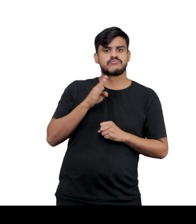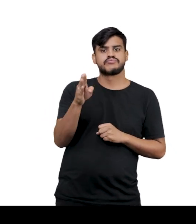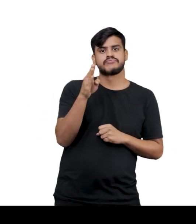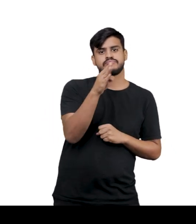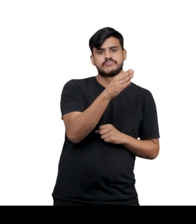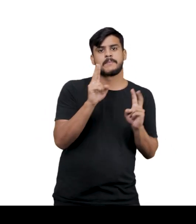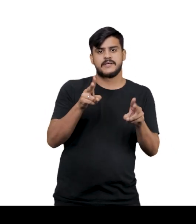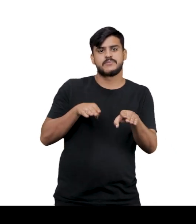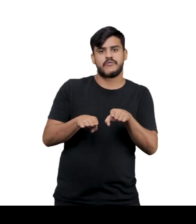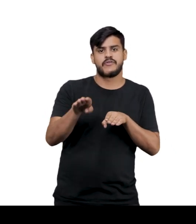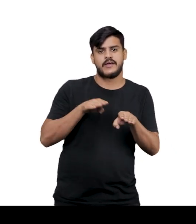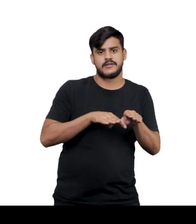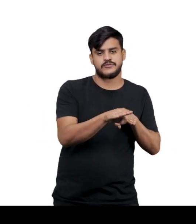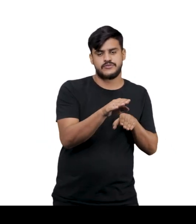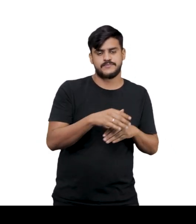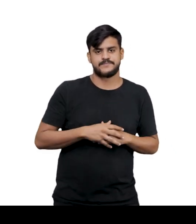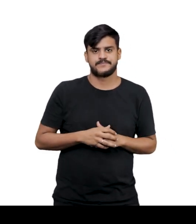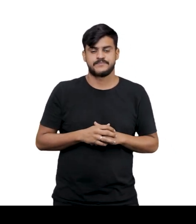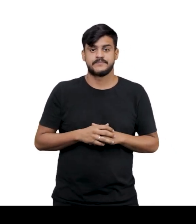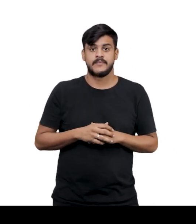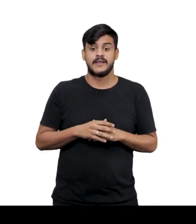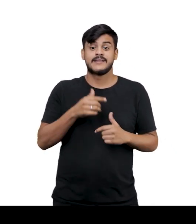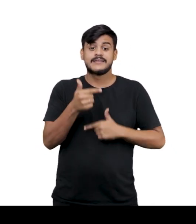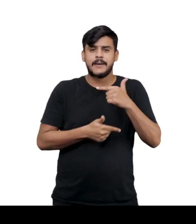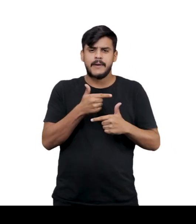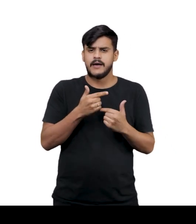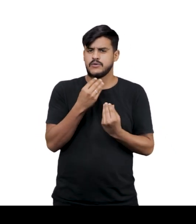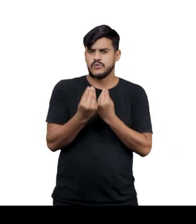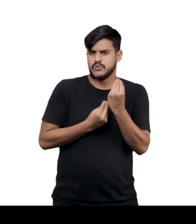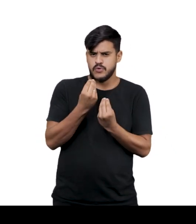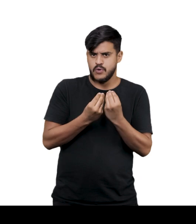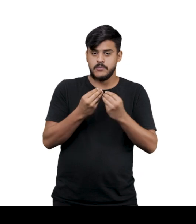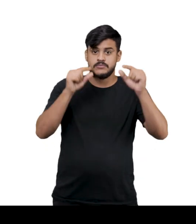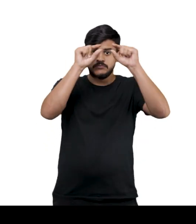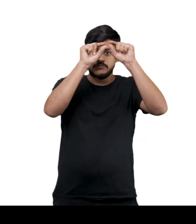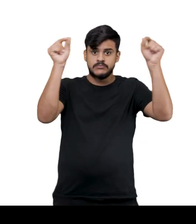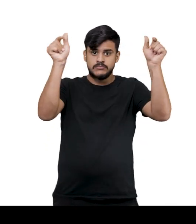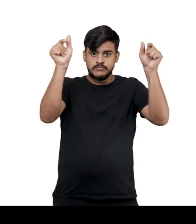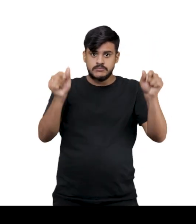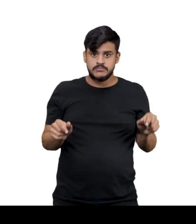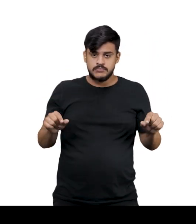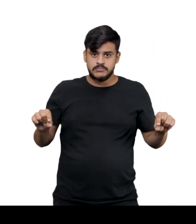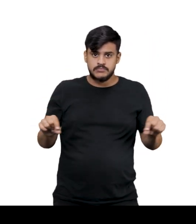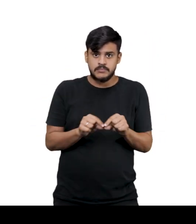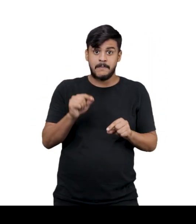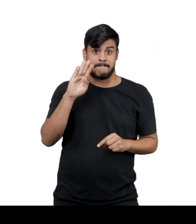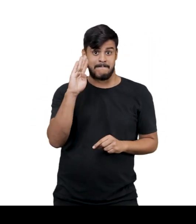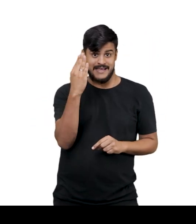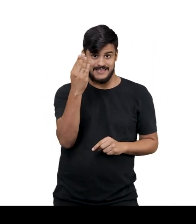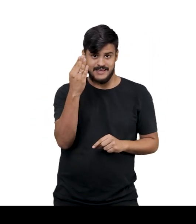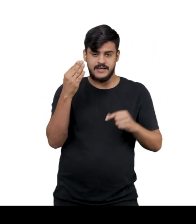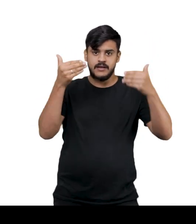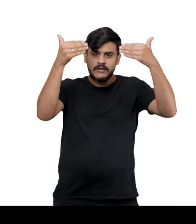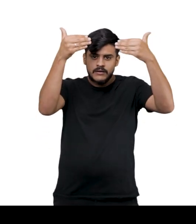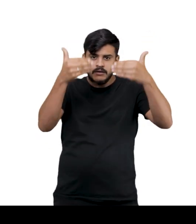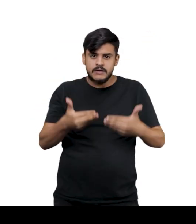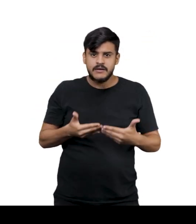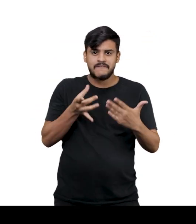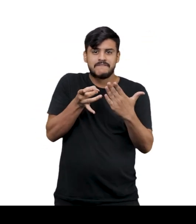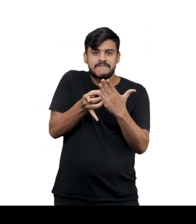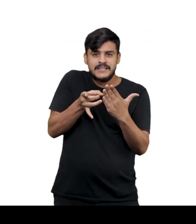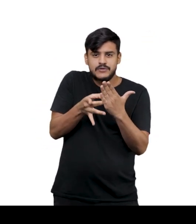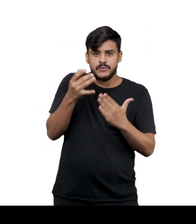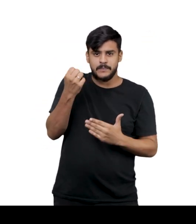depois levou para outras instituições. O trabalho traz um chassi de madeira escura que emoldura uma placa de